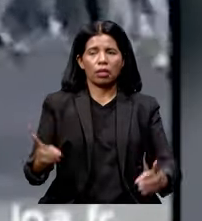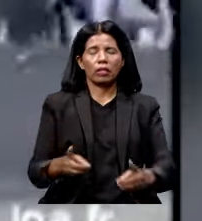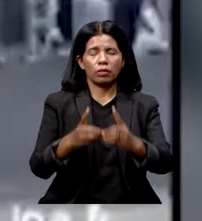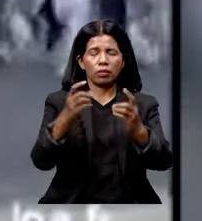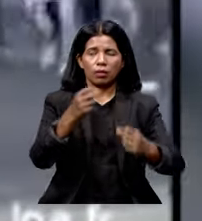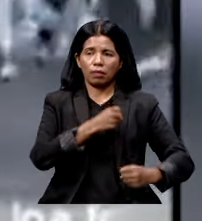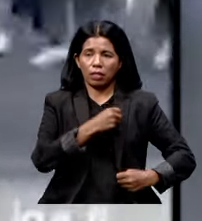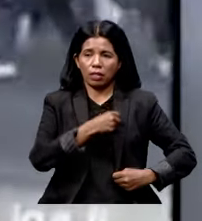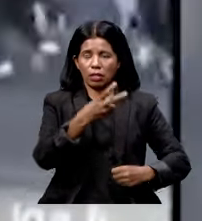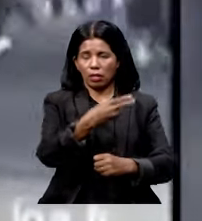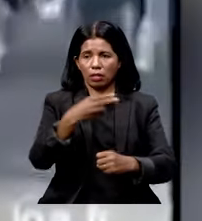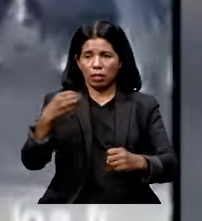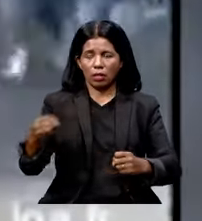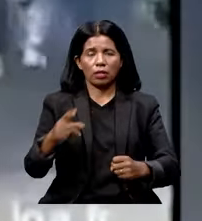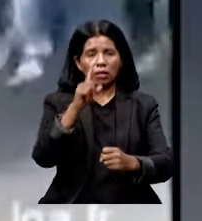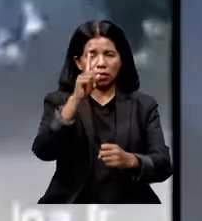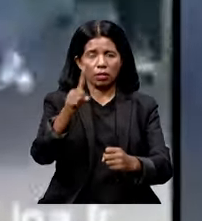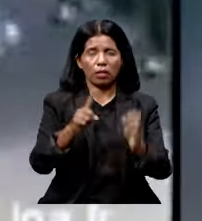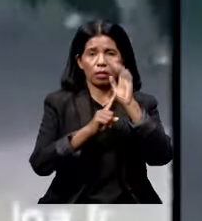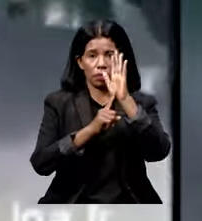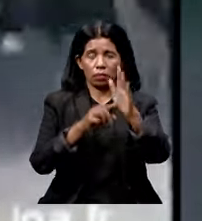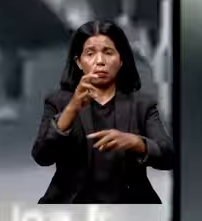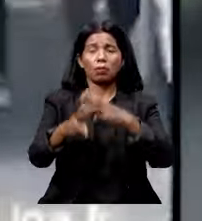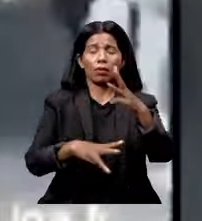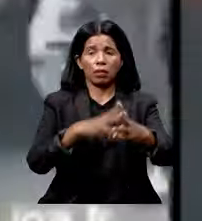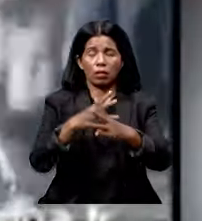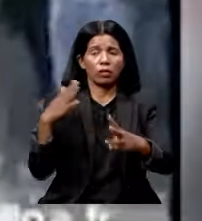militar Indonesia ho prinsipiu ida atu hatu duba mundu katak